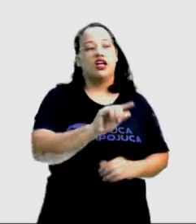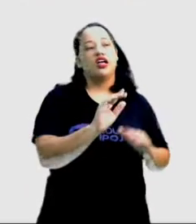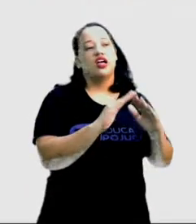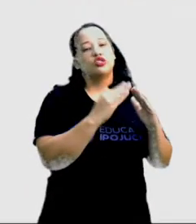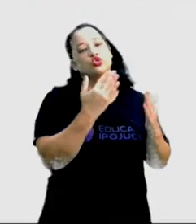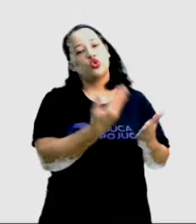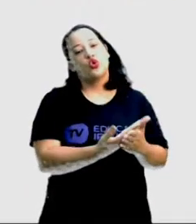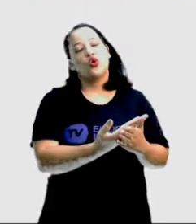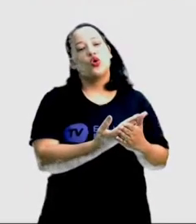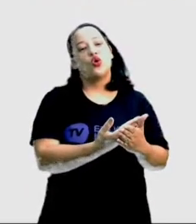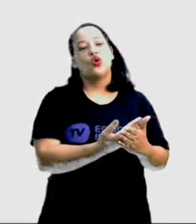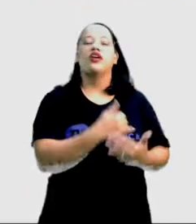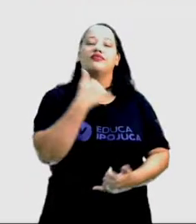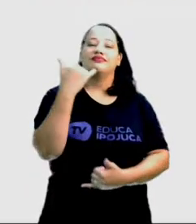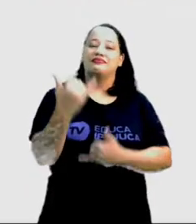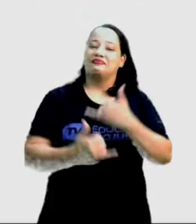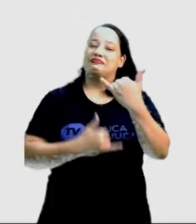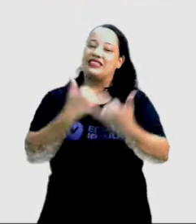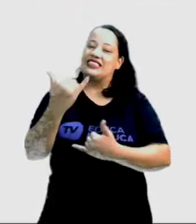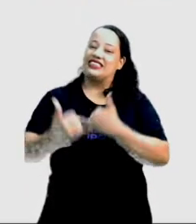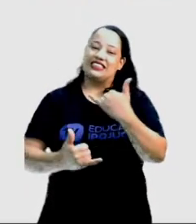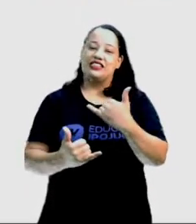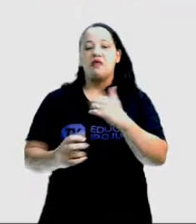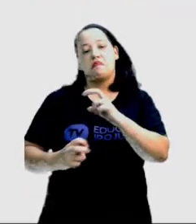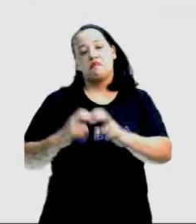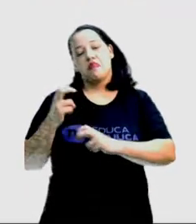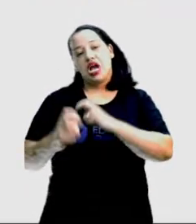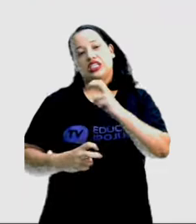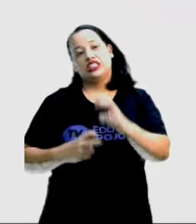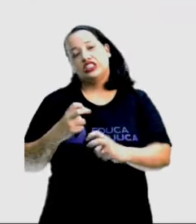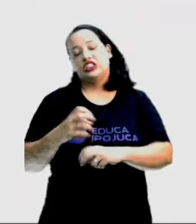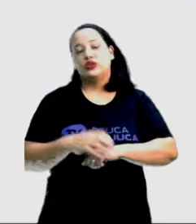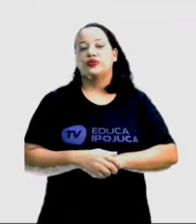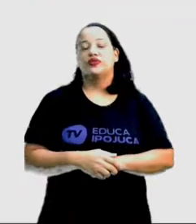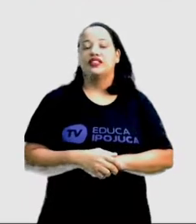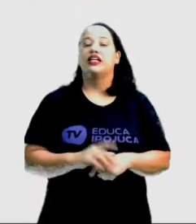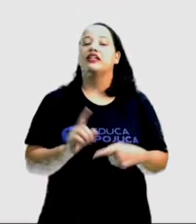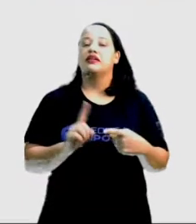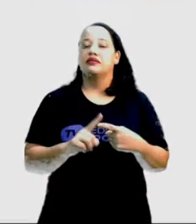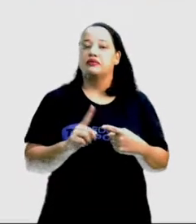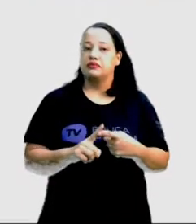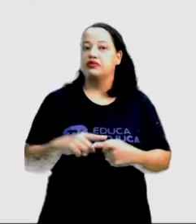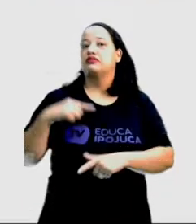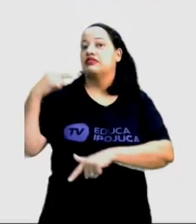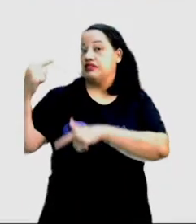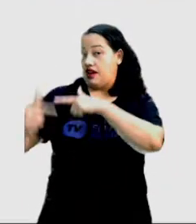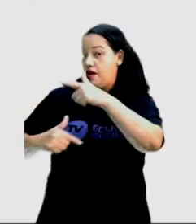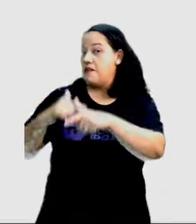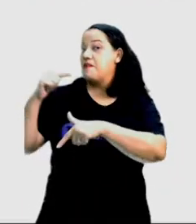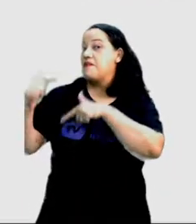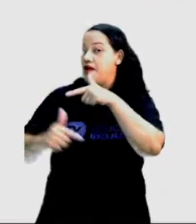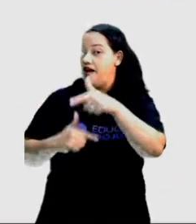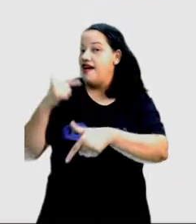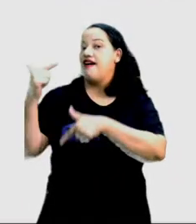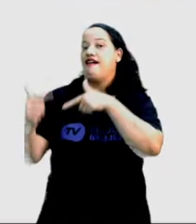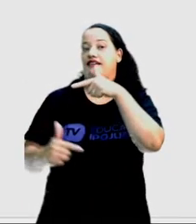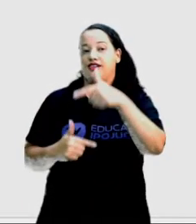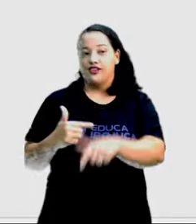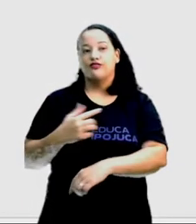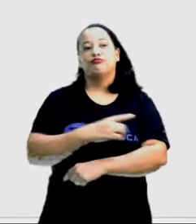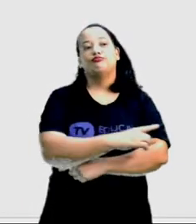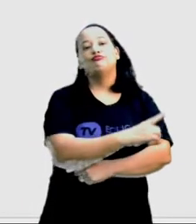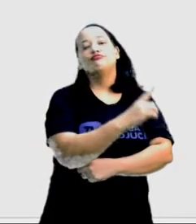escola, brincamos no parquinho. E muitas pessoas trabalham no período do dia.